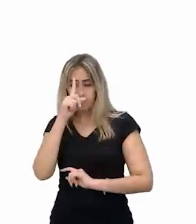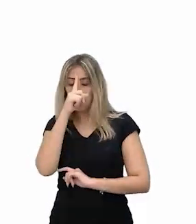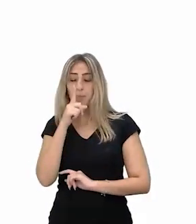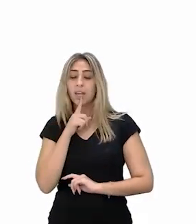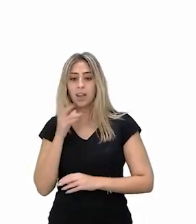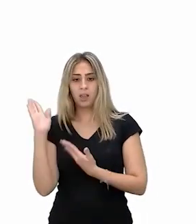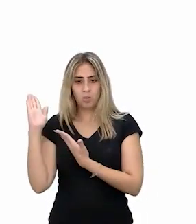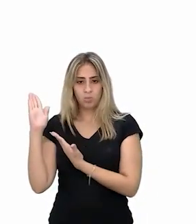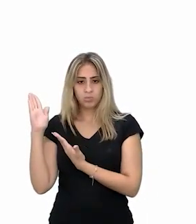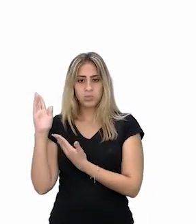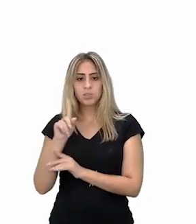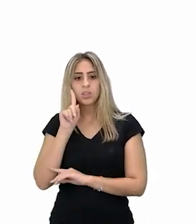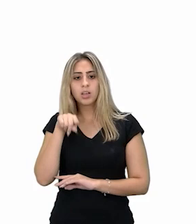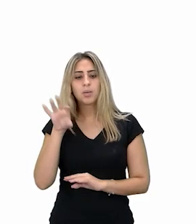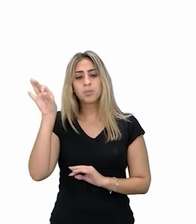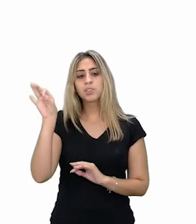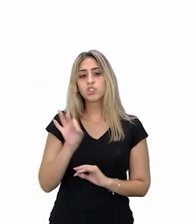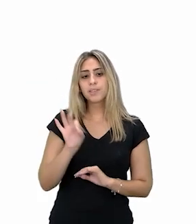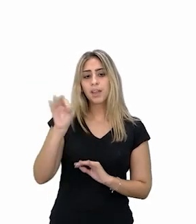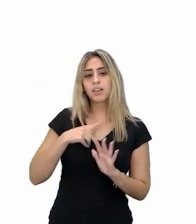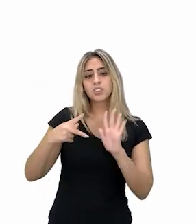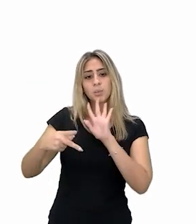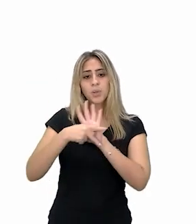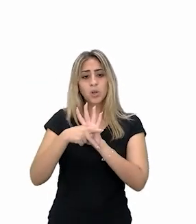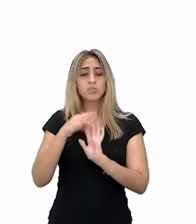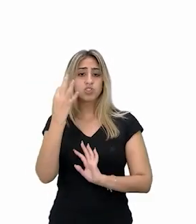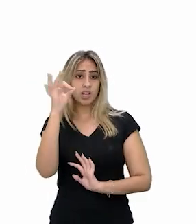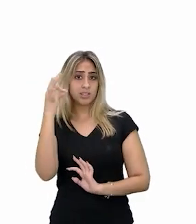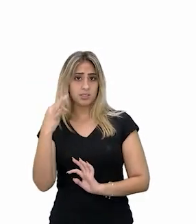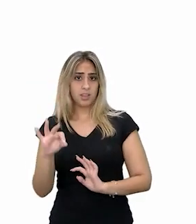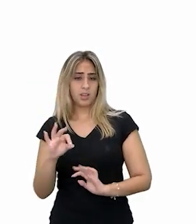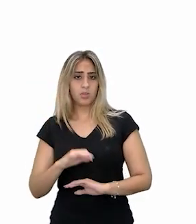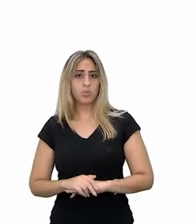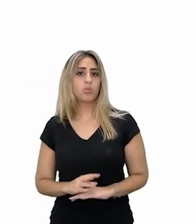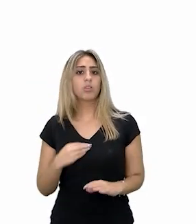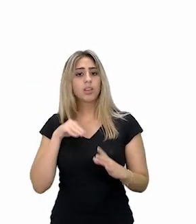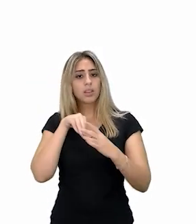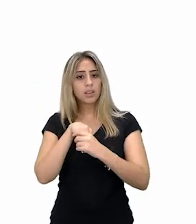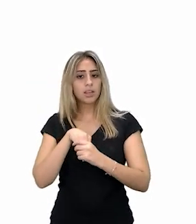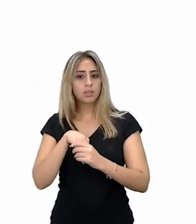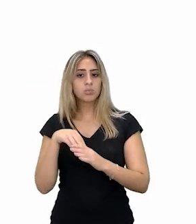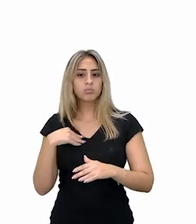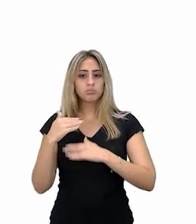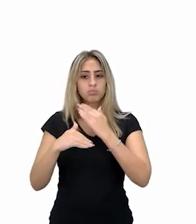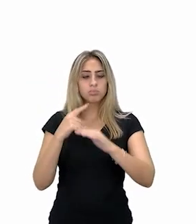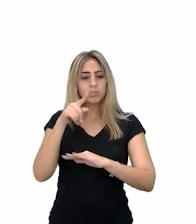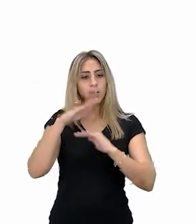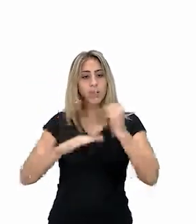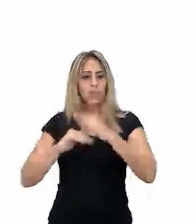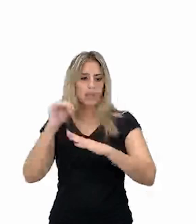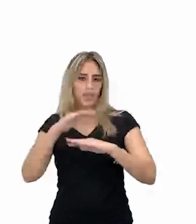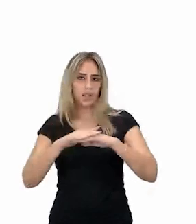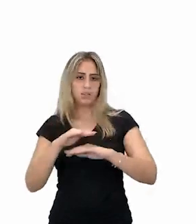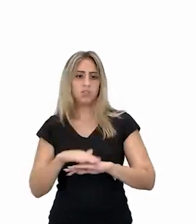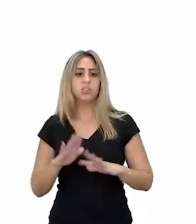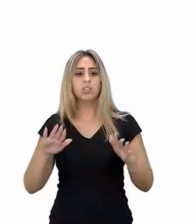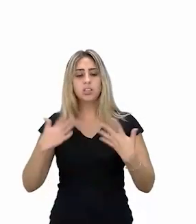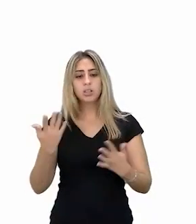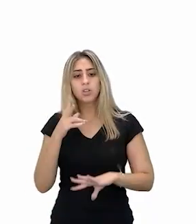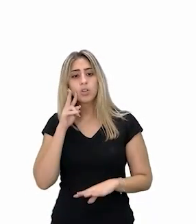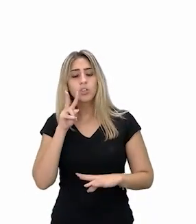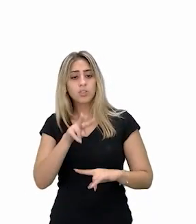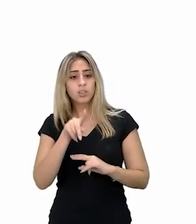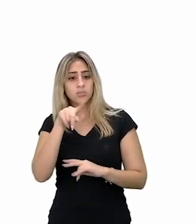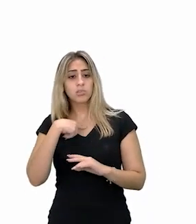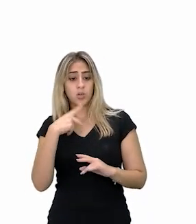são a porcentagem de acerto dentro, né, daquela habilidade. Então, veja aqui que